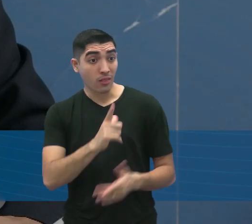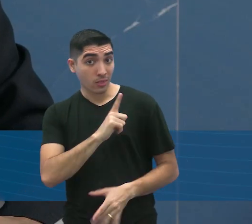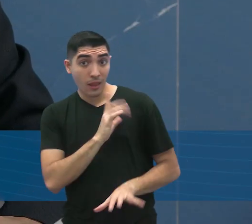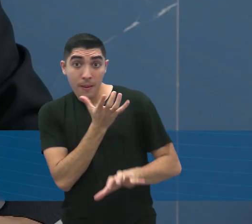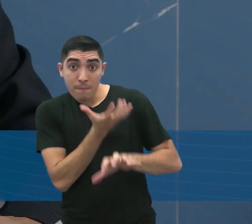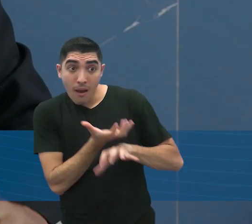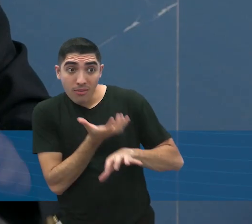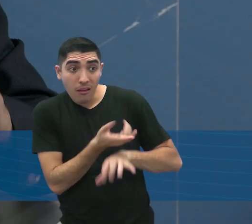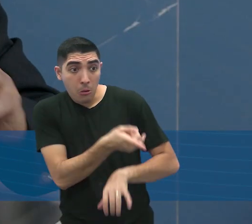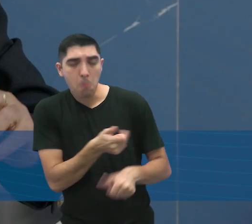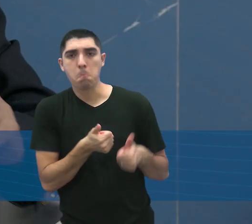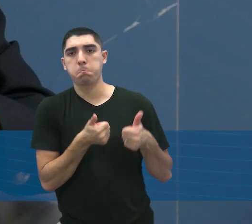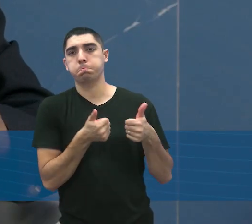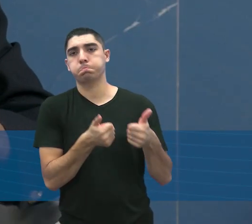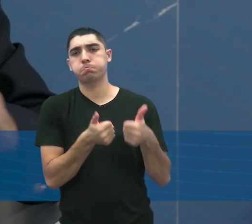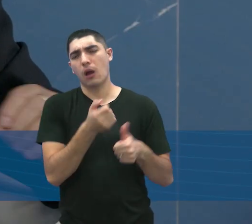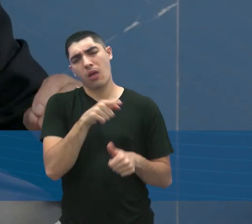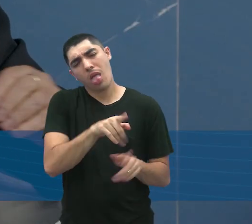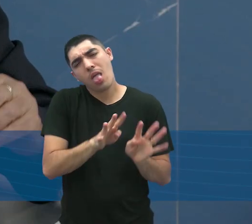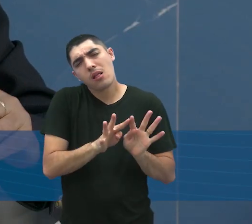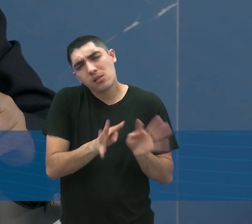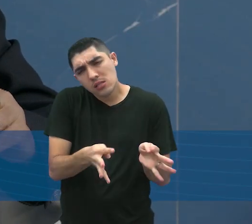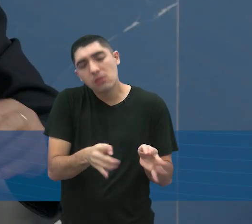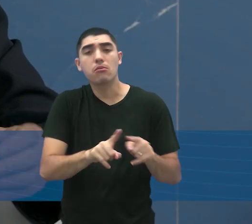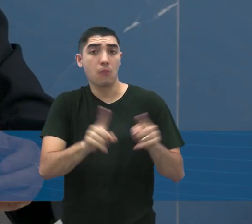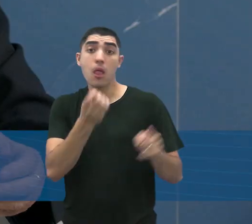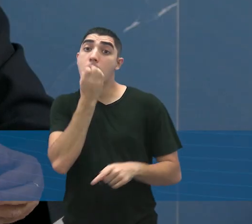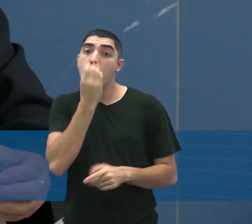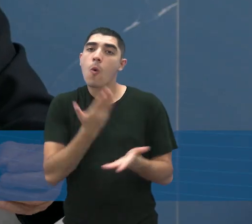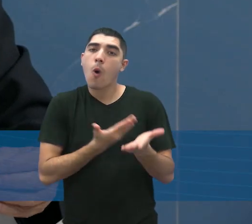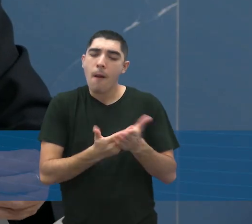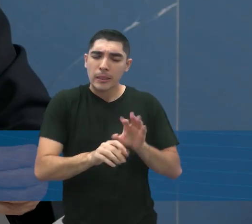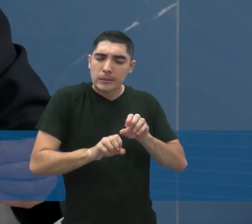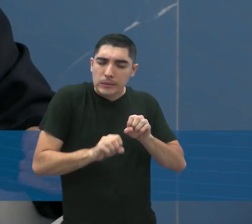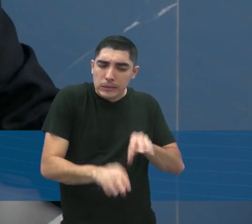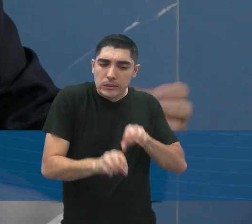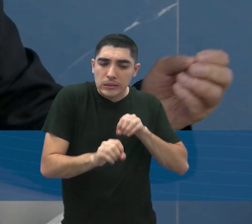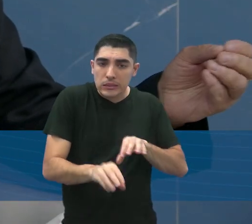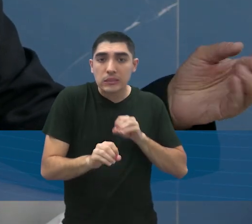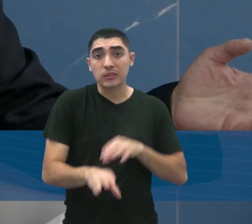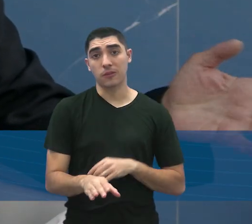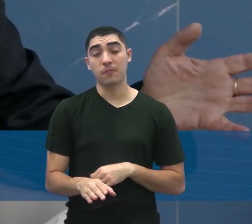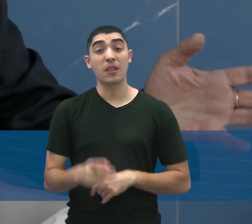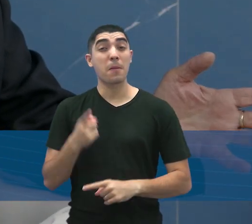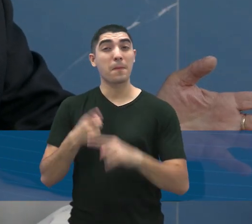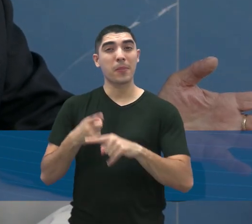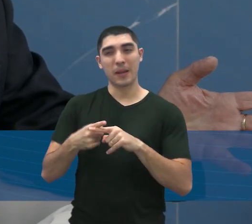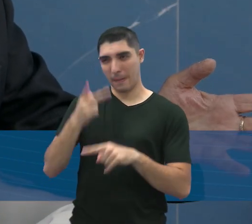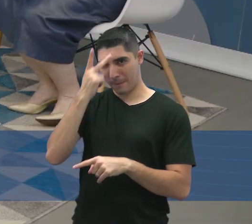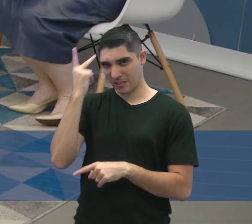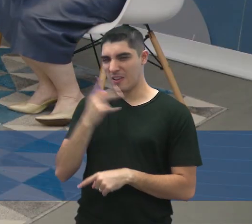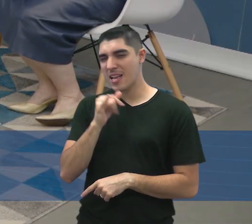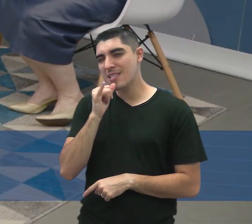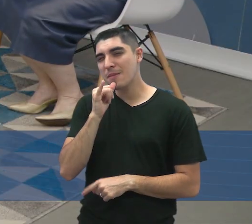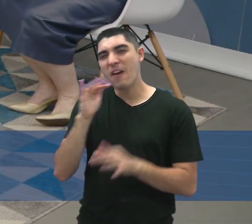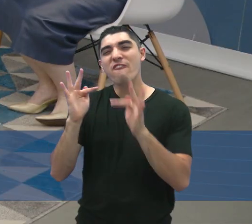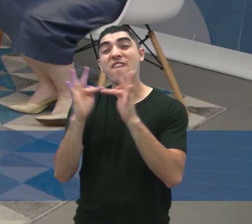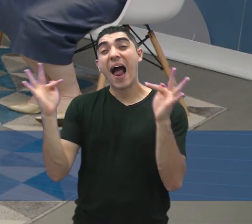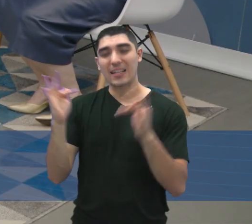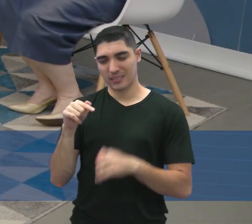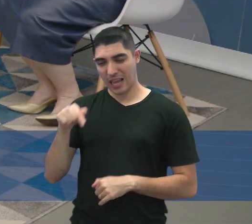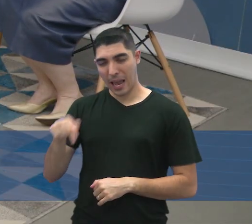de financeiro. Bem simplesinho, mas já é ensinando, né? Porque tem um ditado assim, pau que nasce torto, depois é difícil